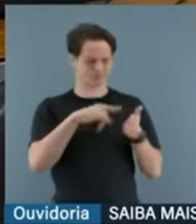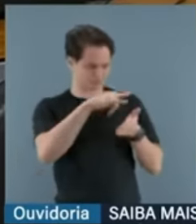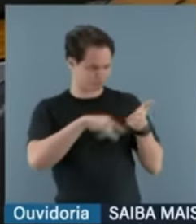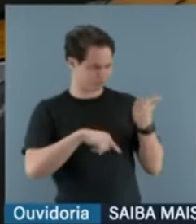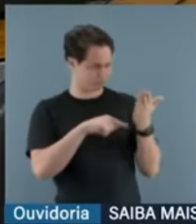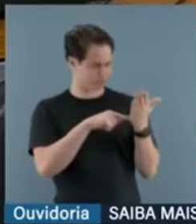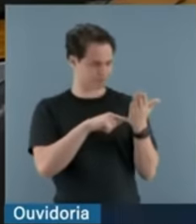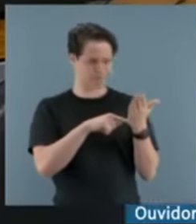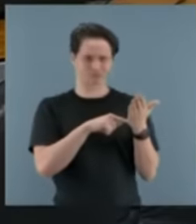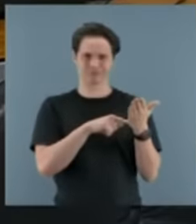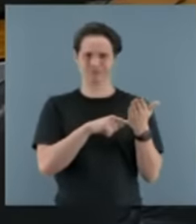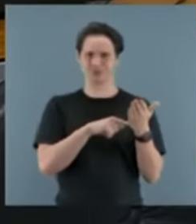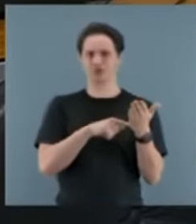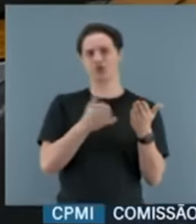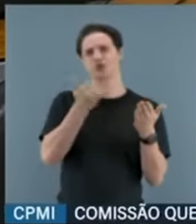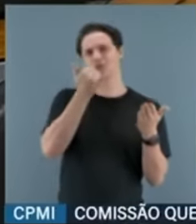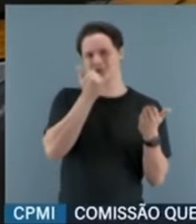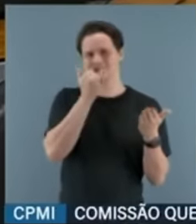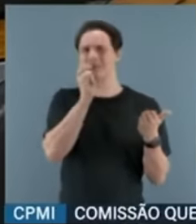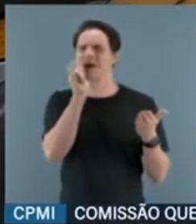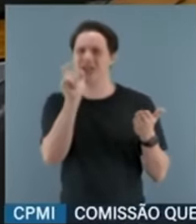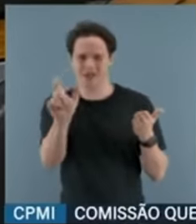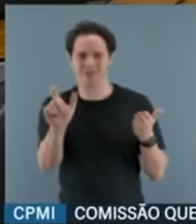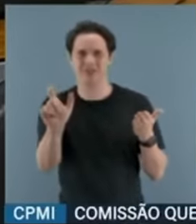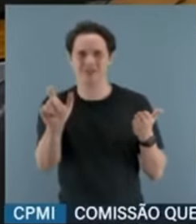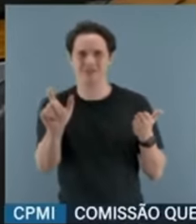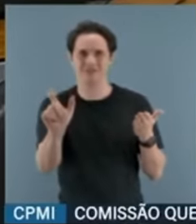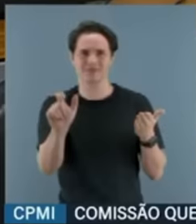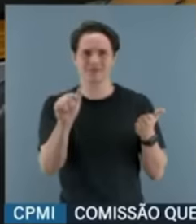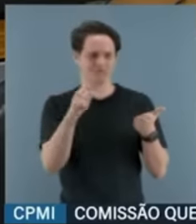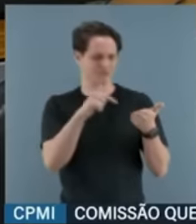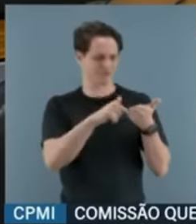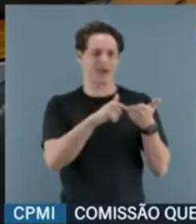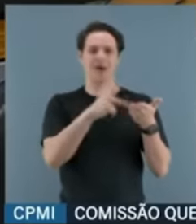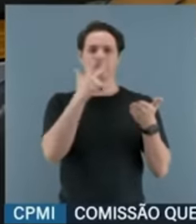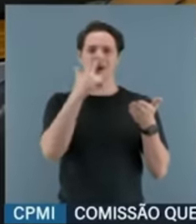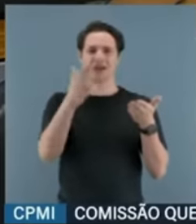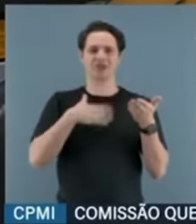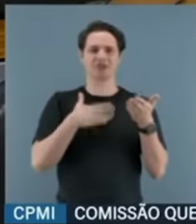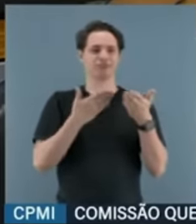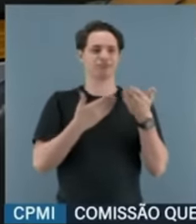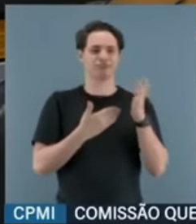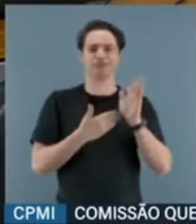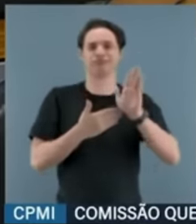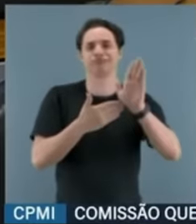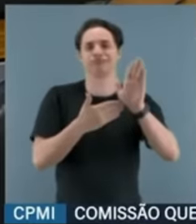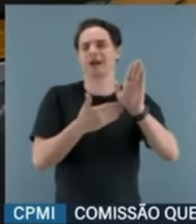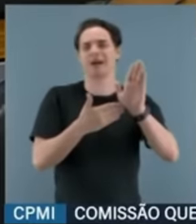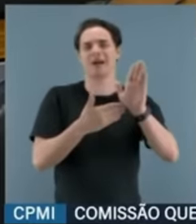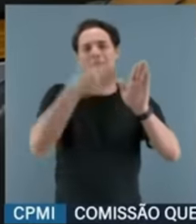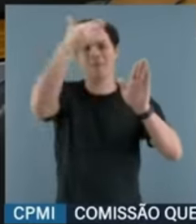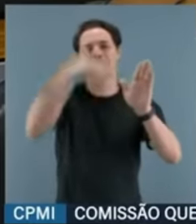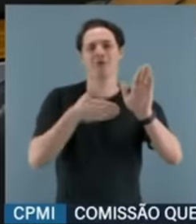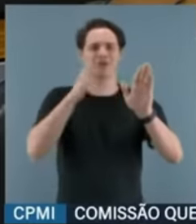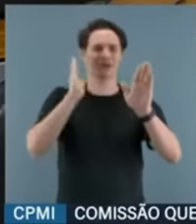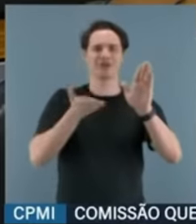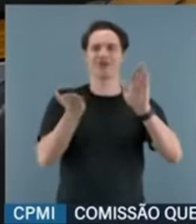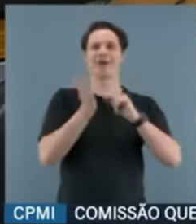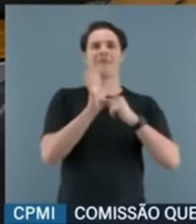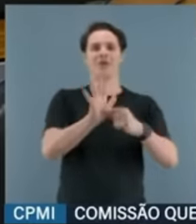o termo, já que hoje o negócio está batom na cueca. Não tem mais o que